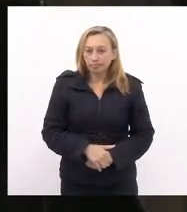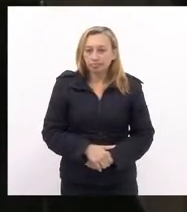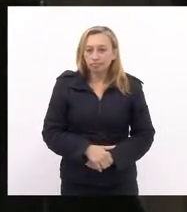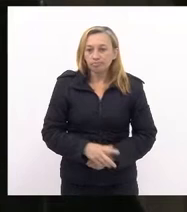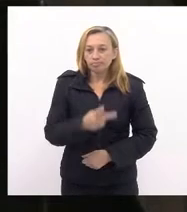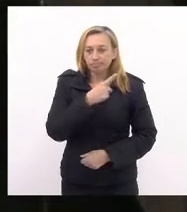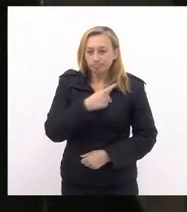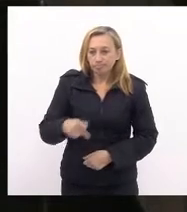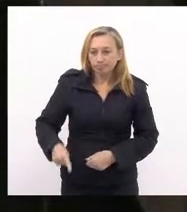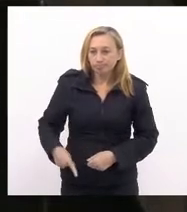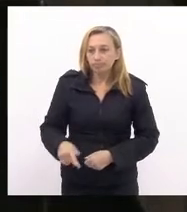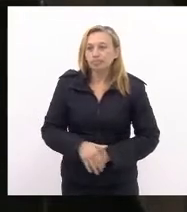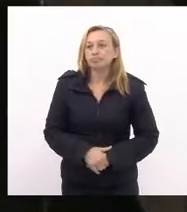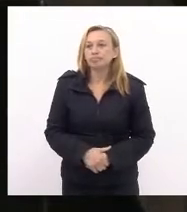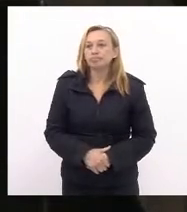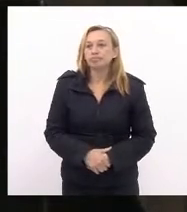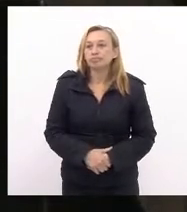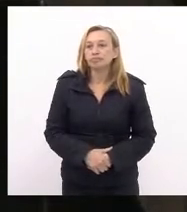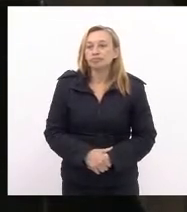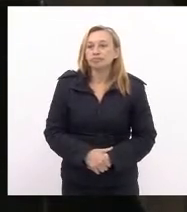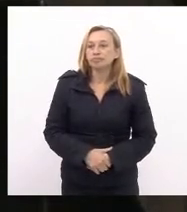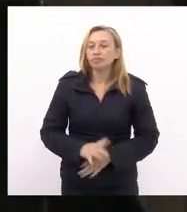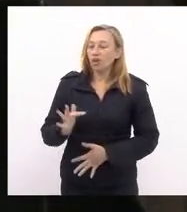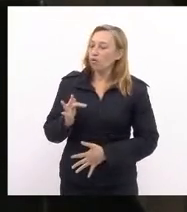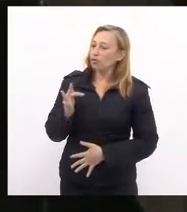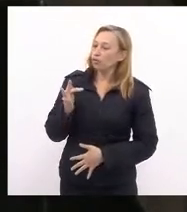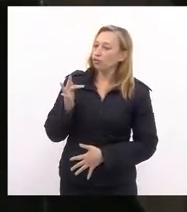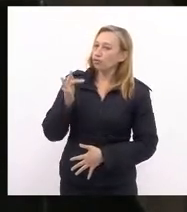Presidente, minha futura